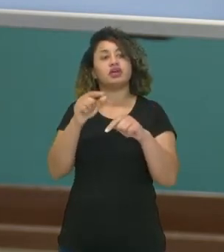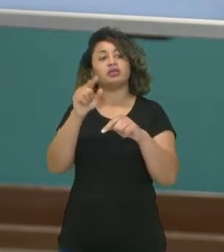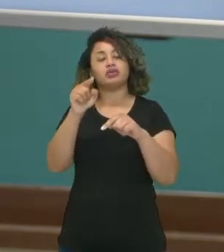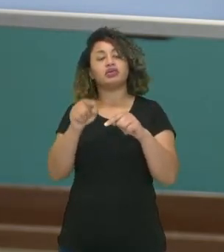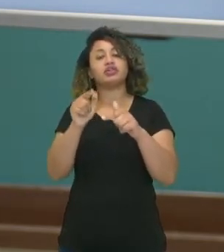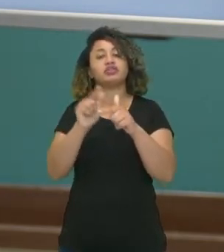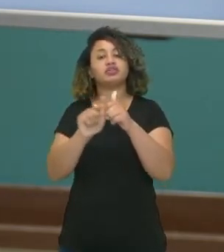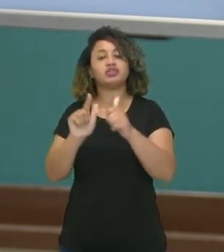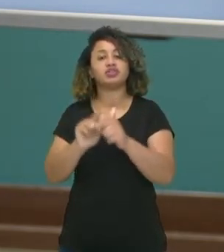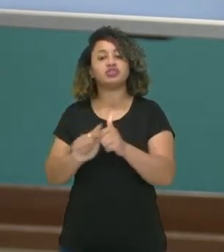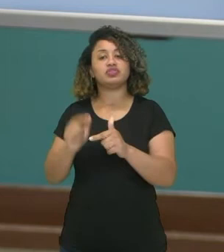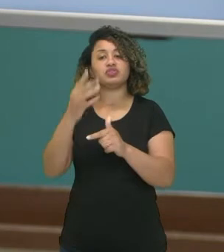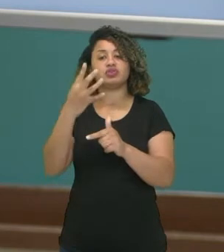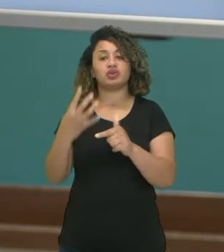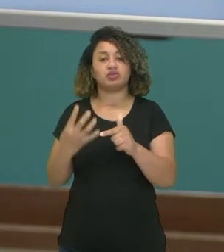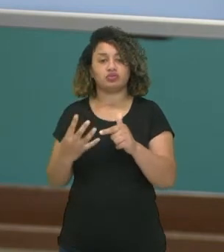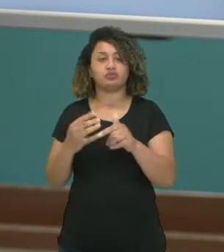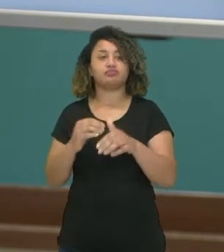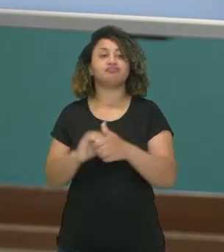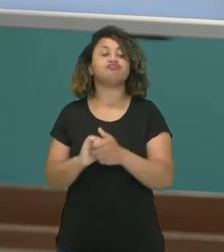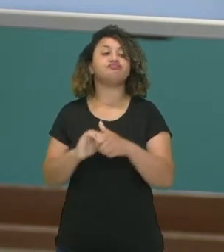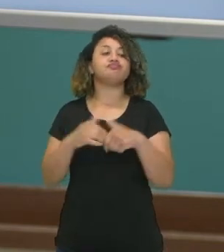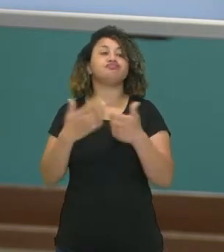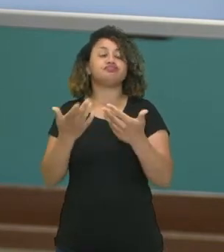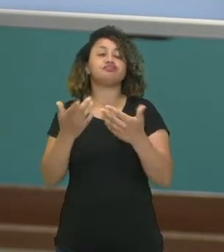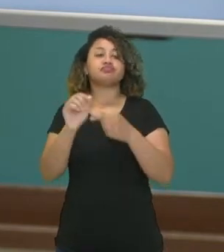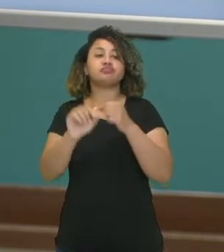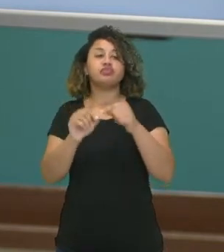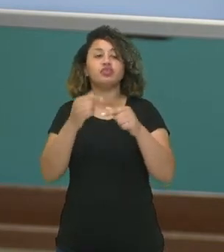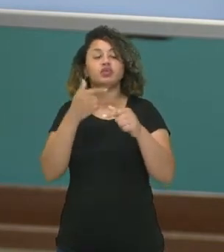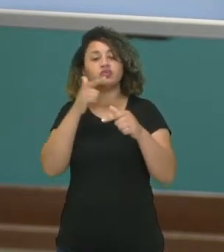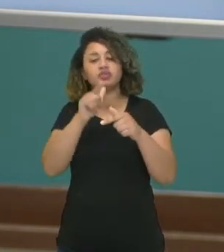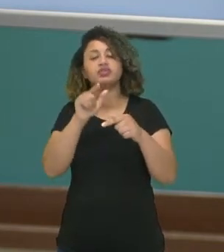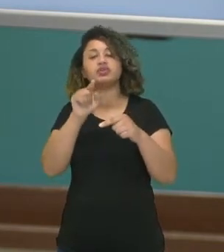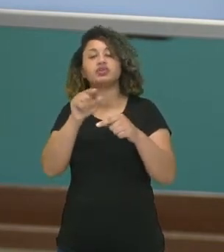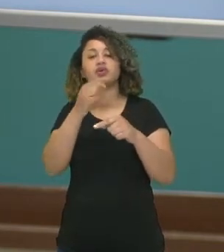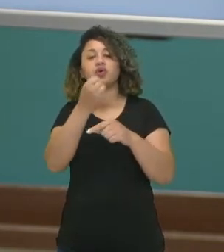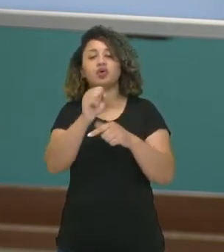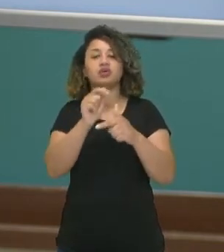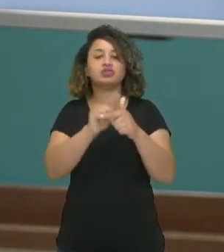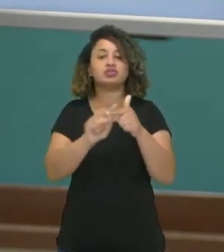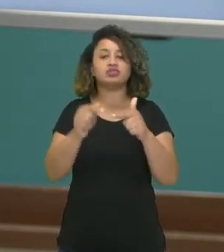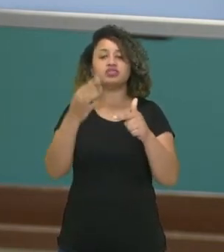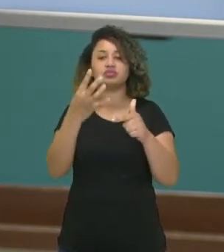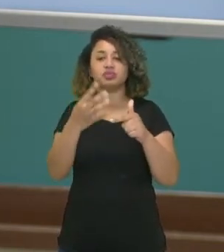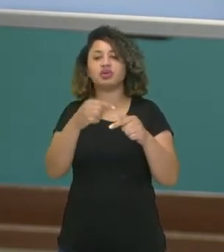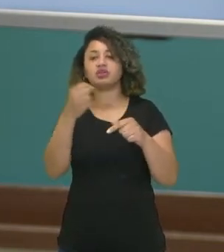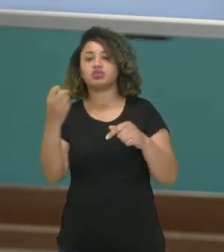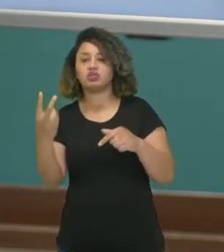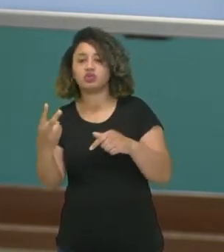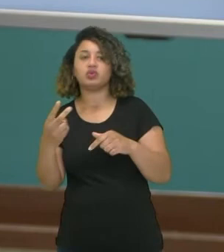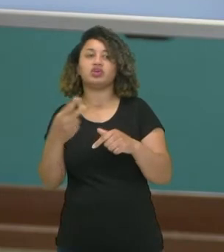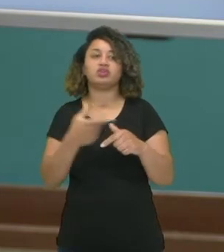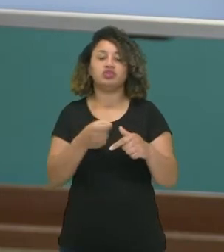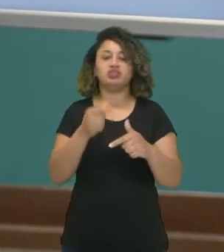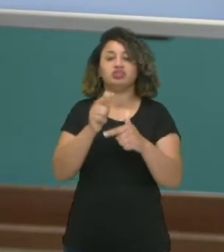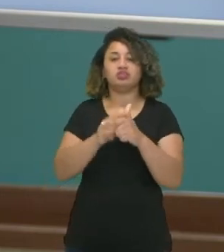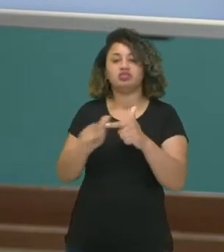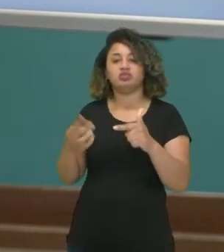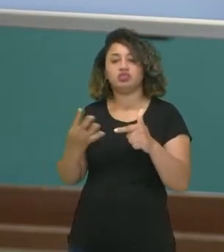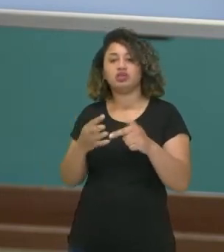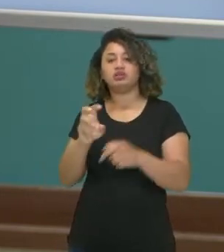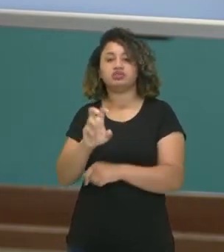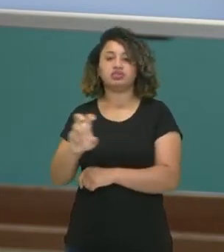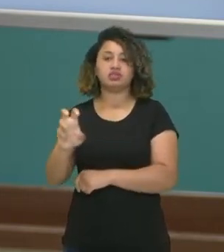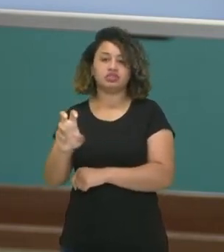reduzida. Então, eu vou simplificar, por exemplo, por 4. 8 divide por 4, 2. 20 divide